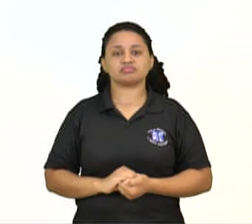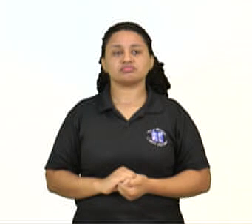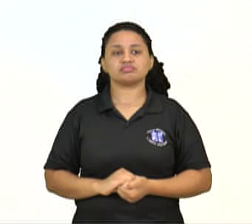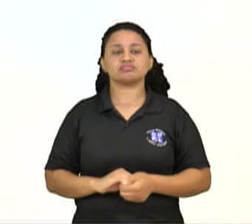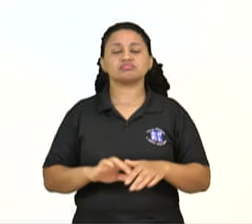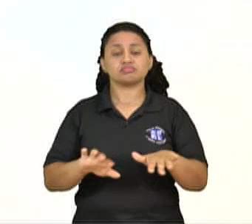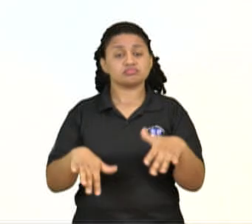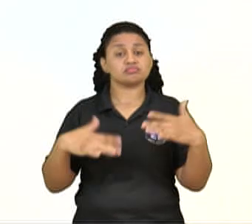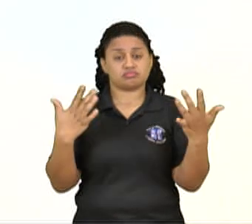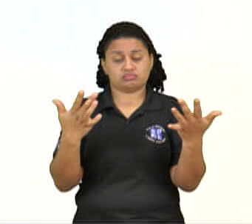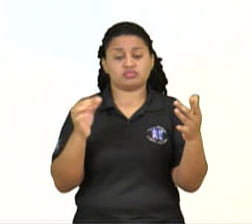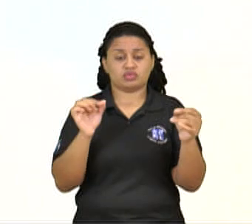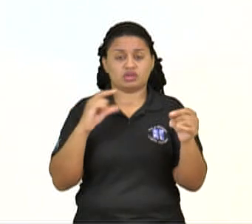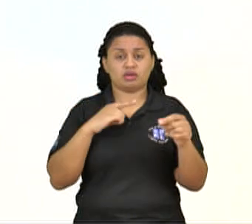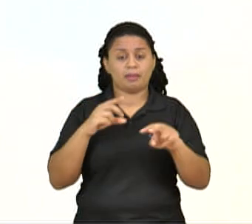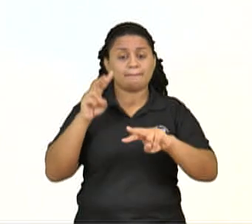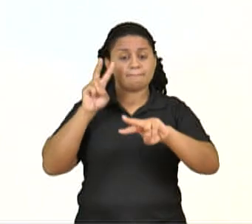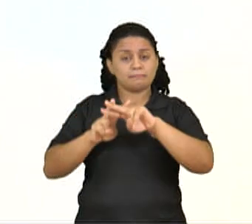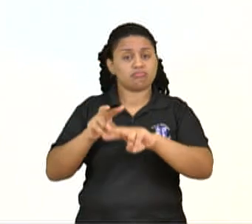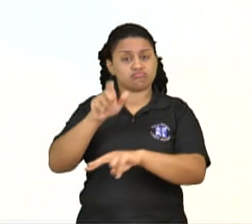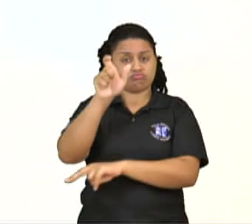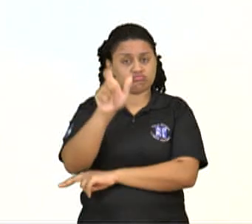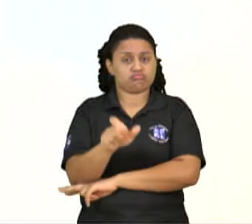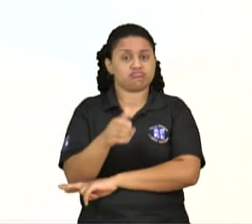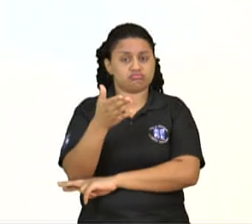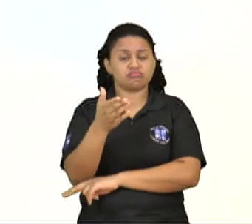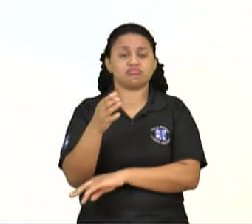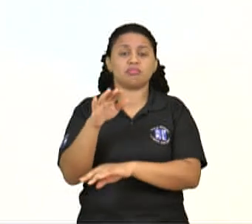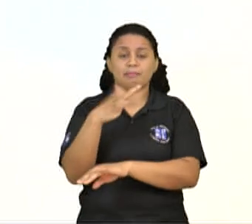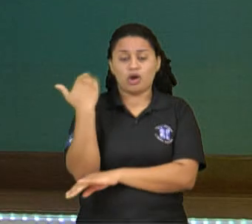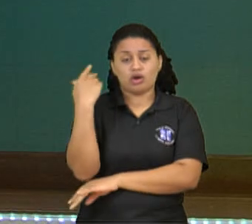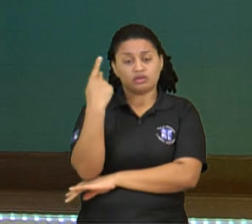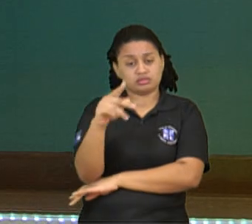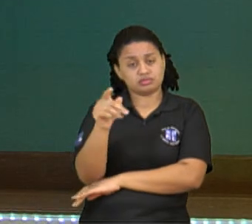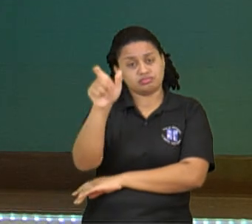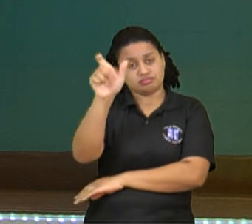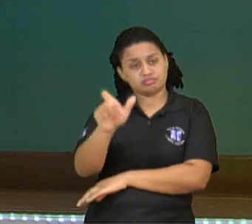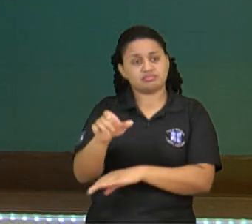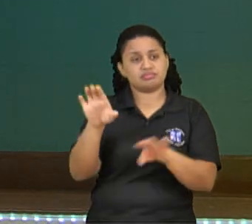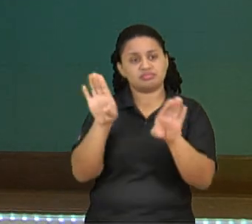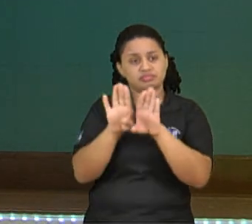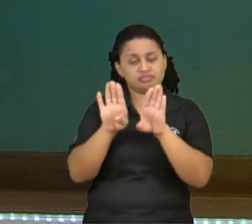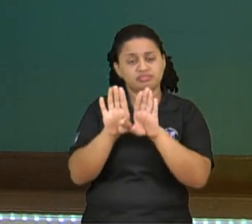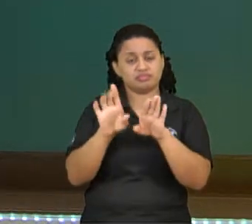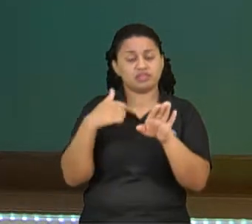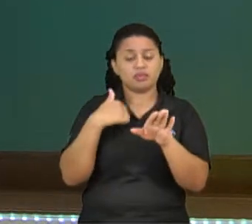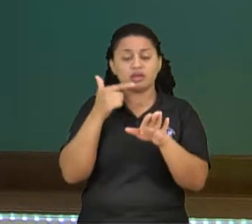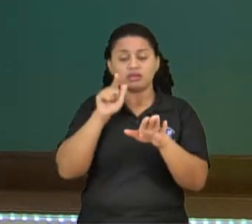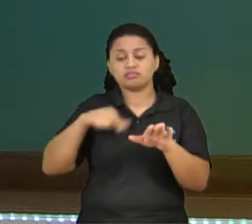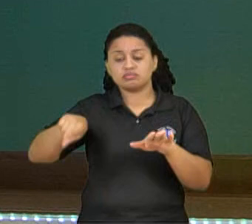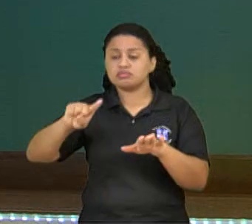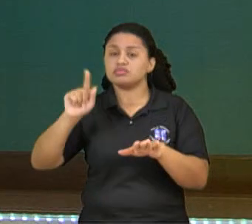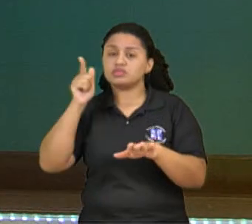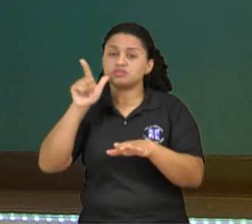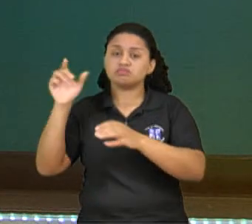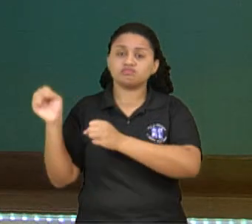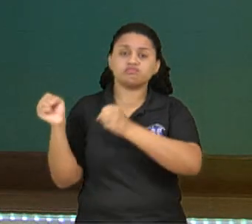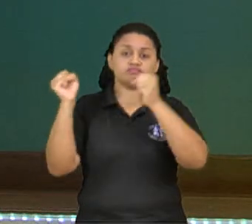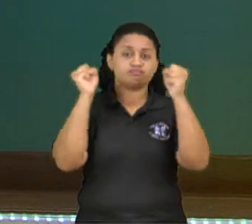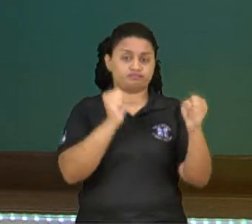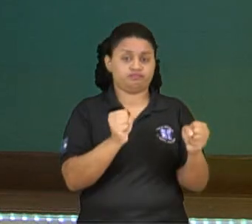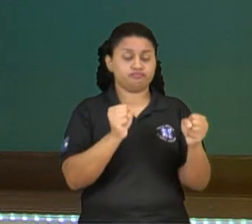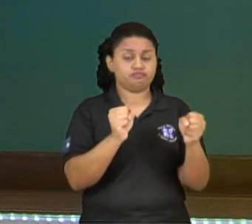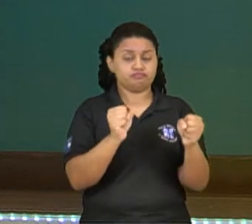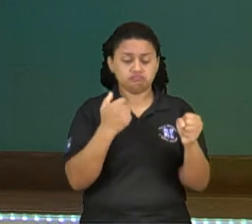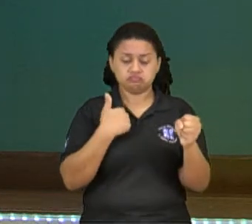Bom, com a prisão e com a morte de Robespierre, a tomada do poder dos girondinos